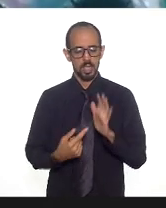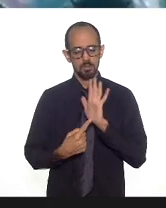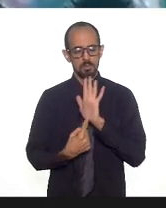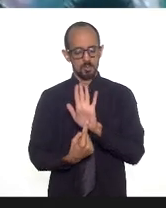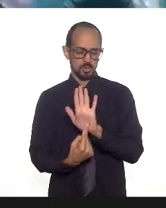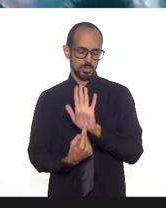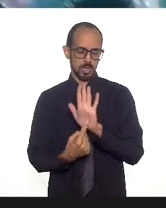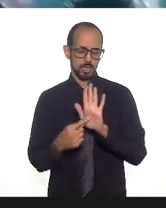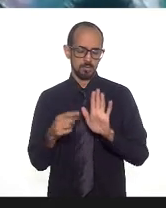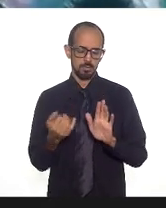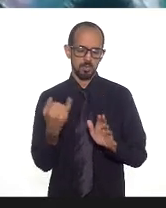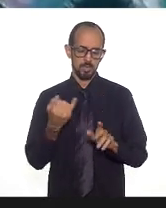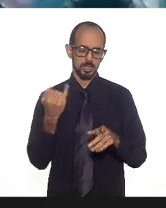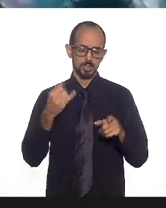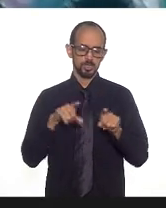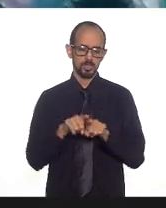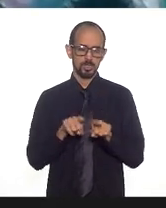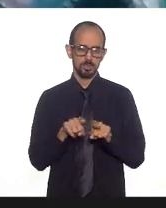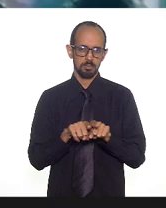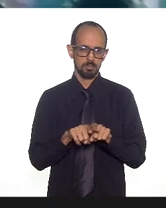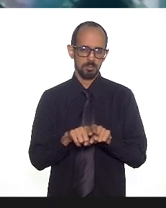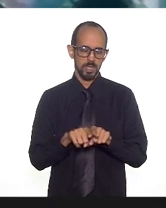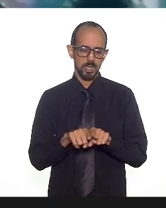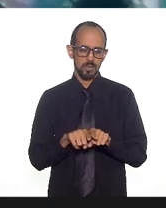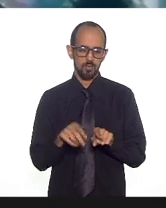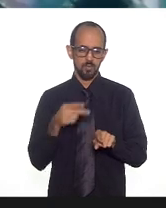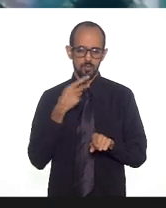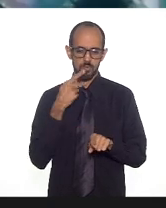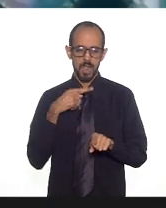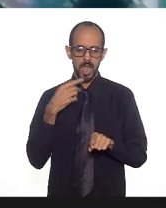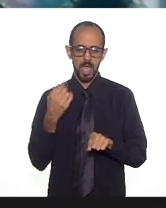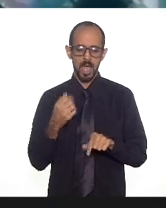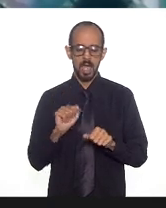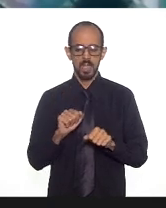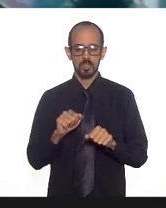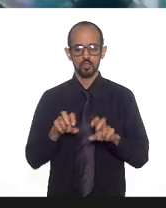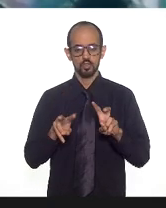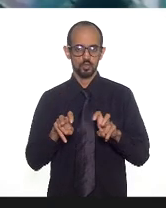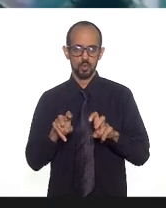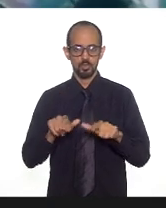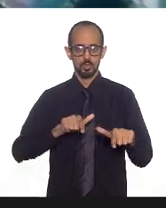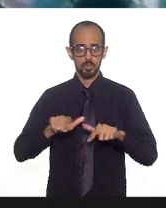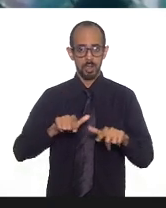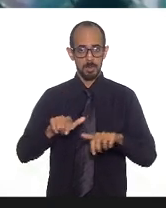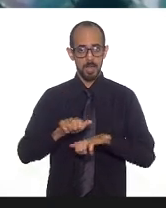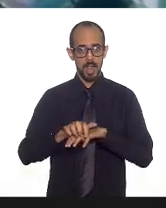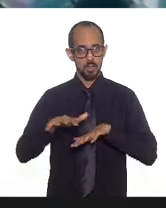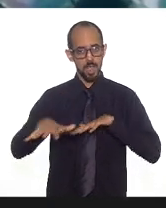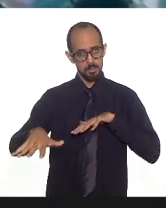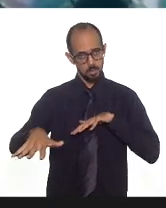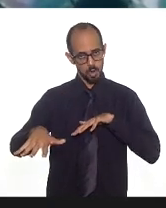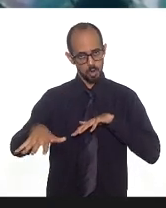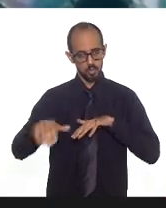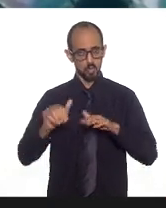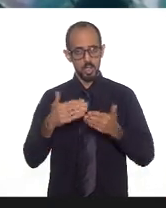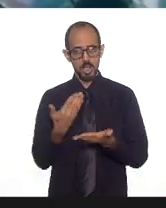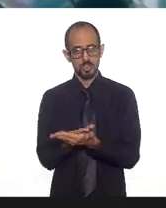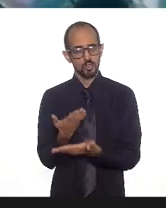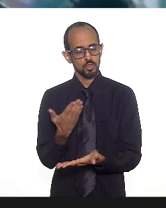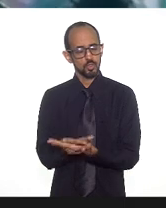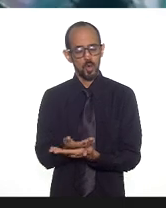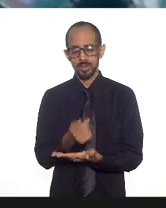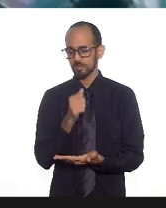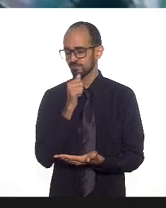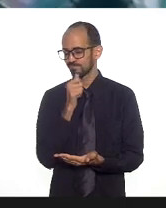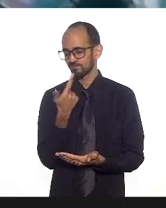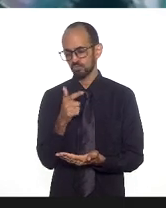importante também reforçar a importância do trabalho remoto, né? As nossas escolas não têm estrutura, a